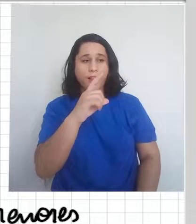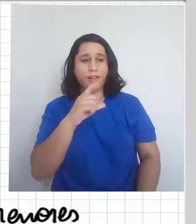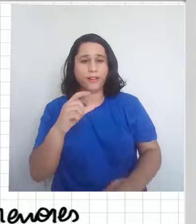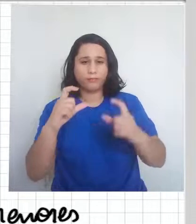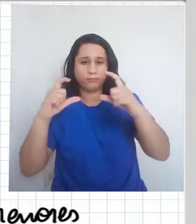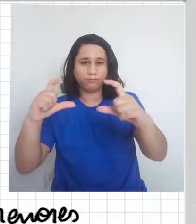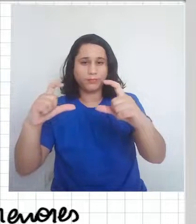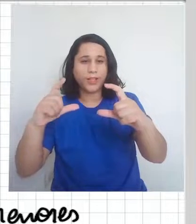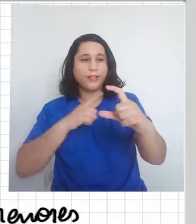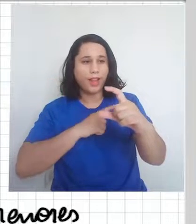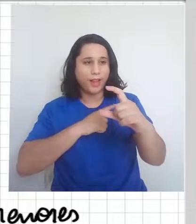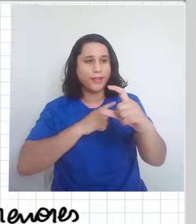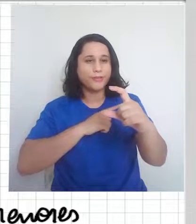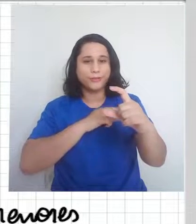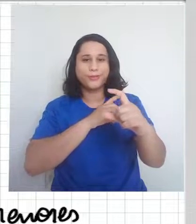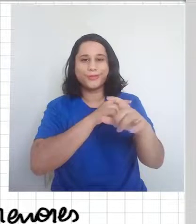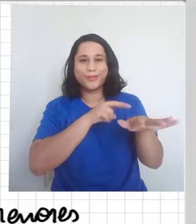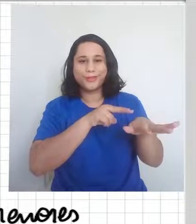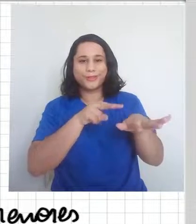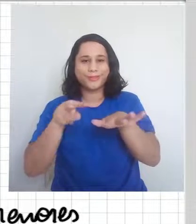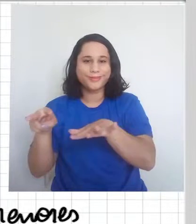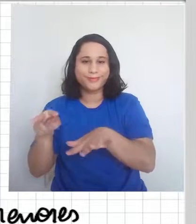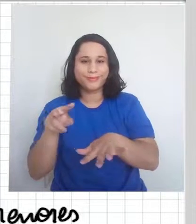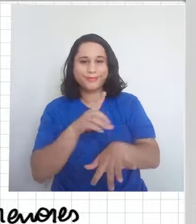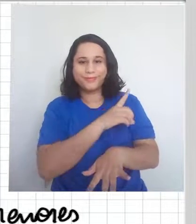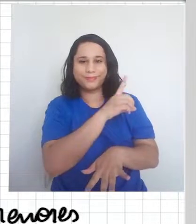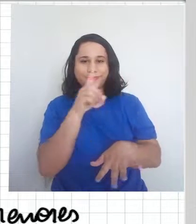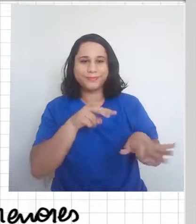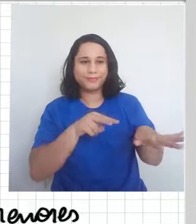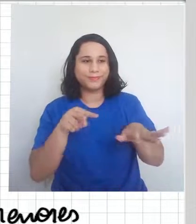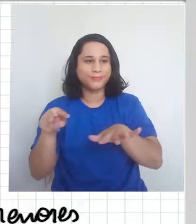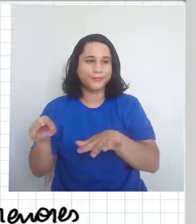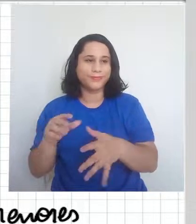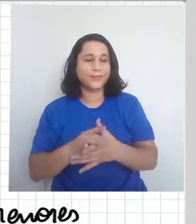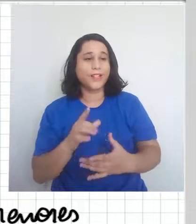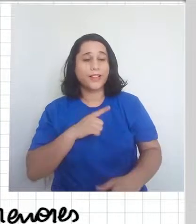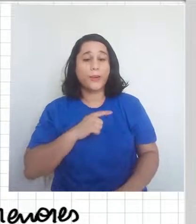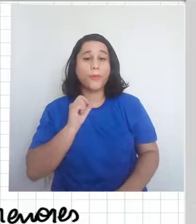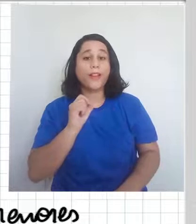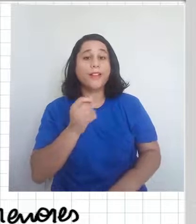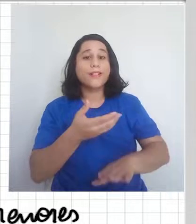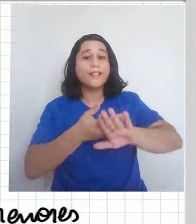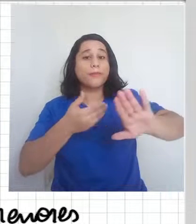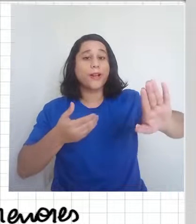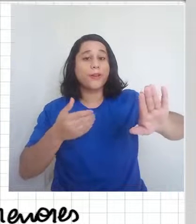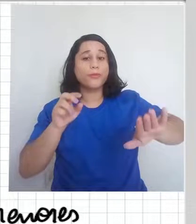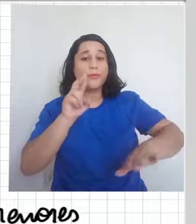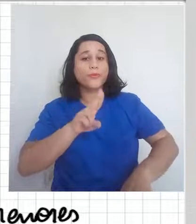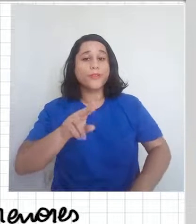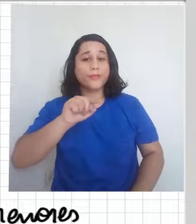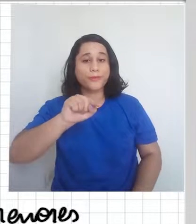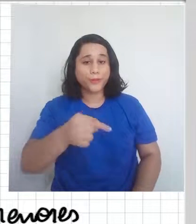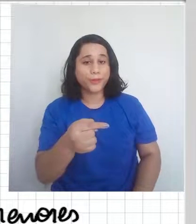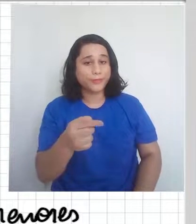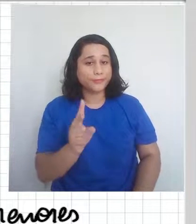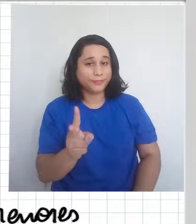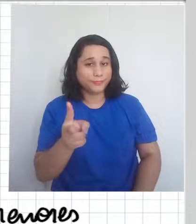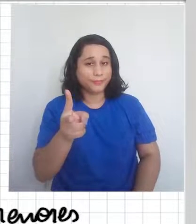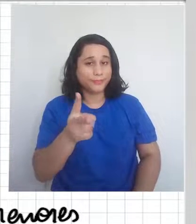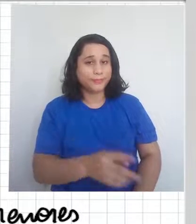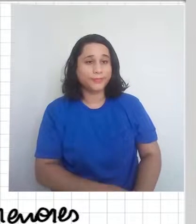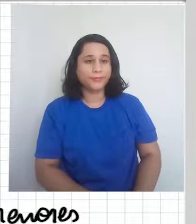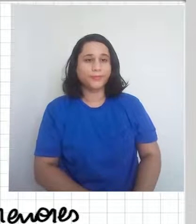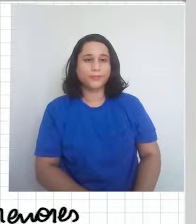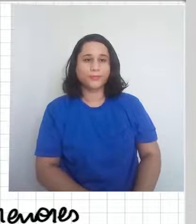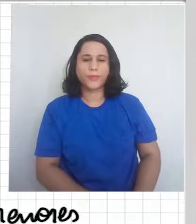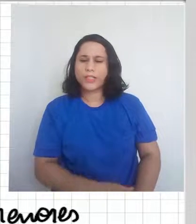semana. Sempre, perceba que em todos eles eu coloquei separados por vírgulas. Tá bom? Então, todos os